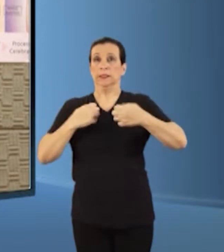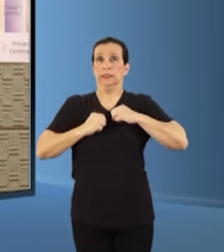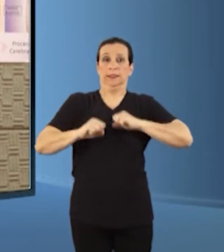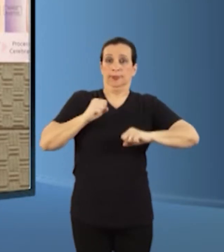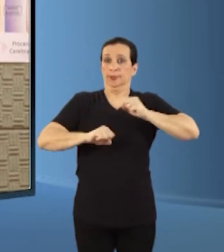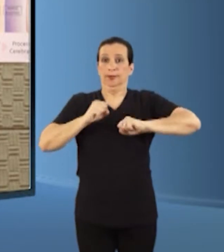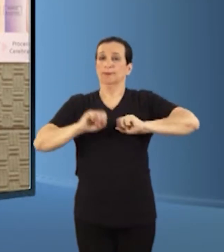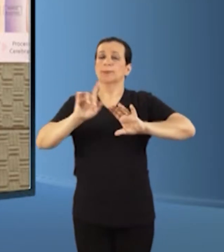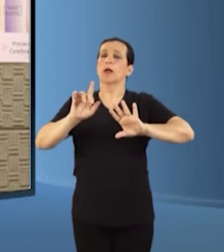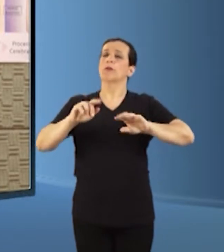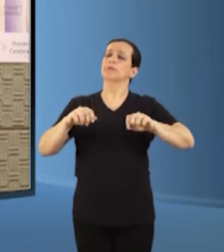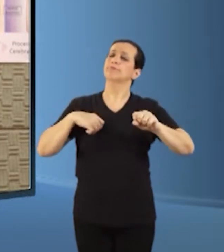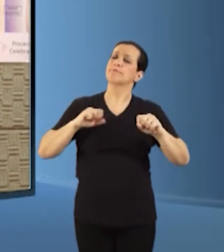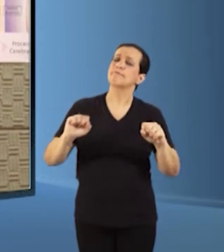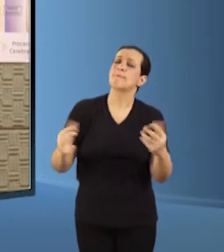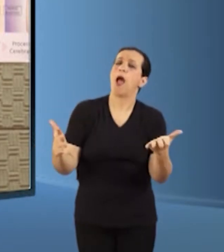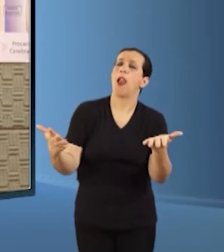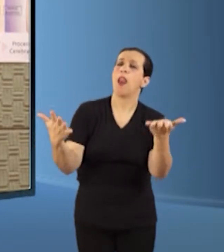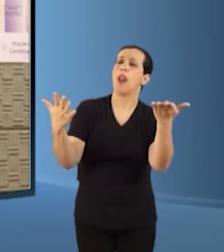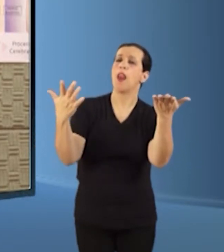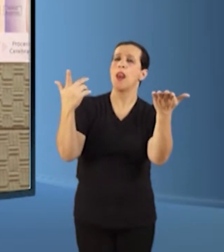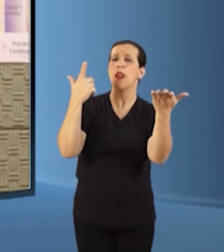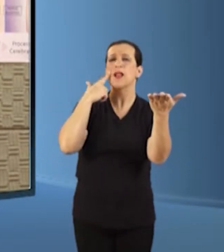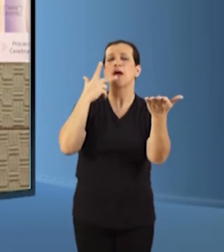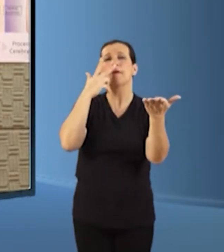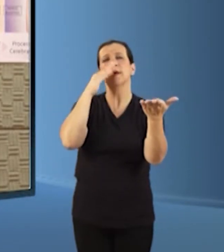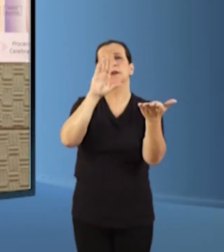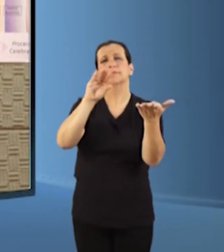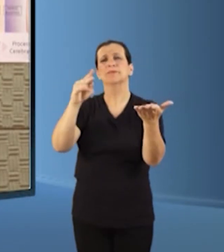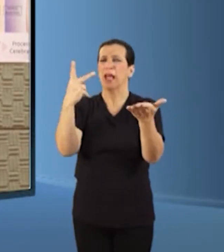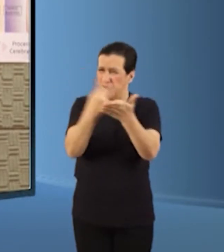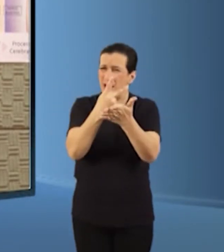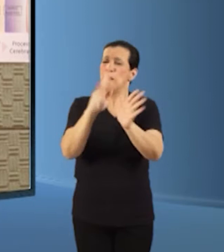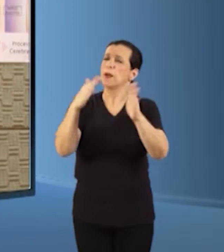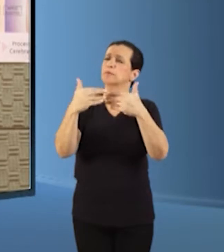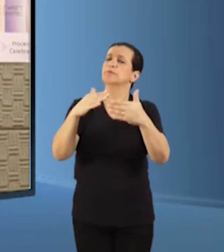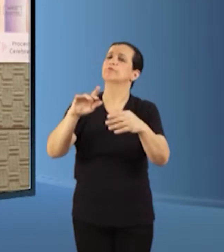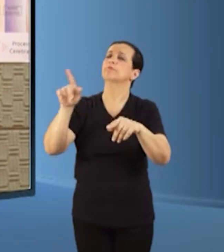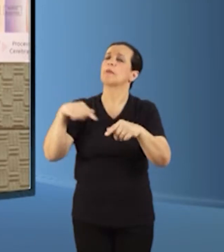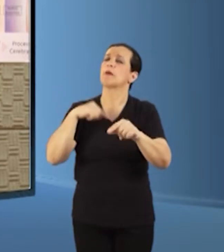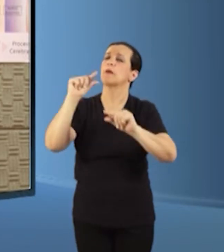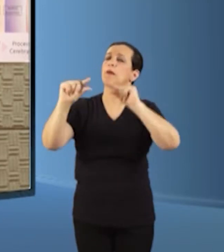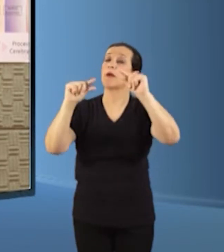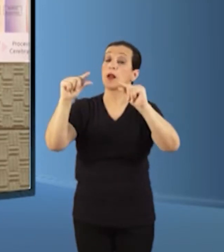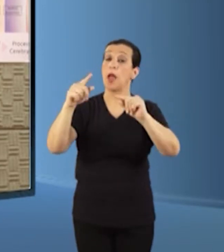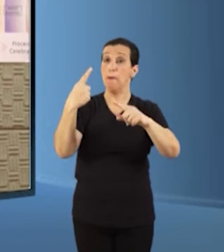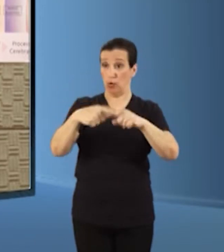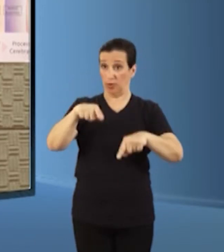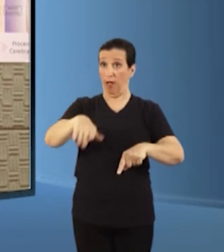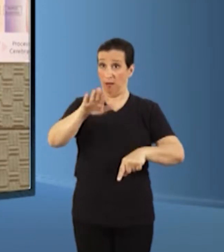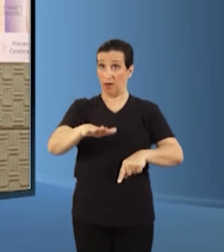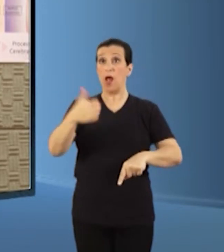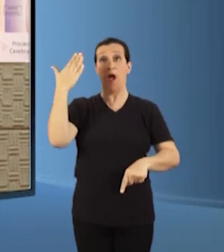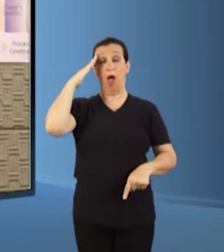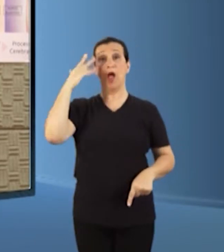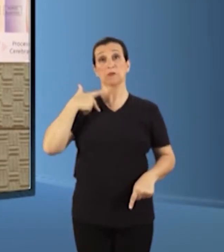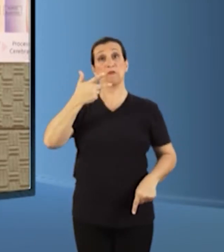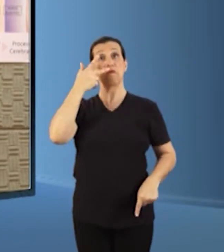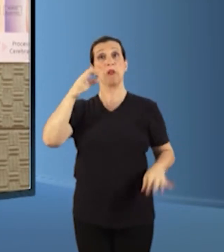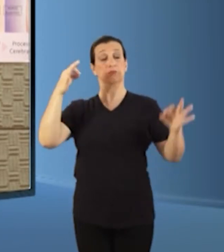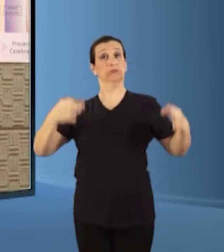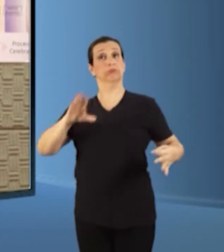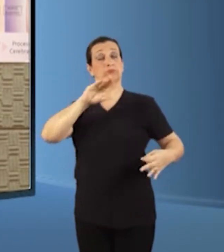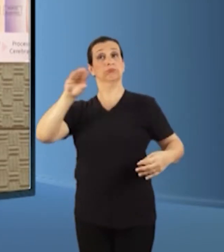ficar um pouquinho menos ansiosos e estimular essa fala, mesmo que ela seja incorreta, porque para a criança essa fala dela